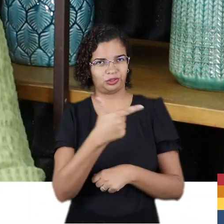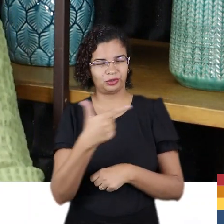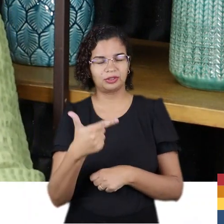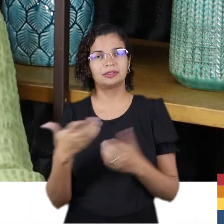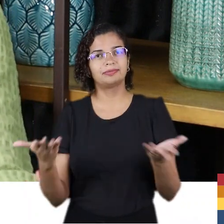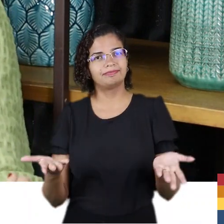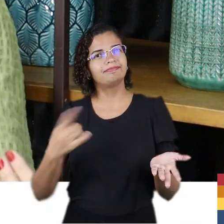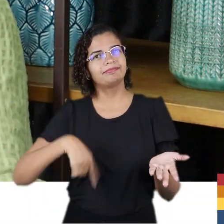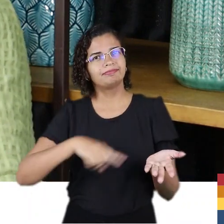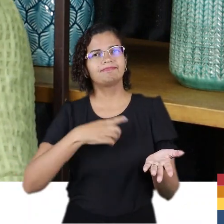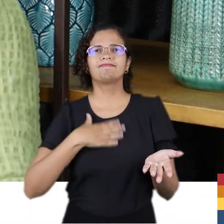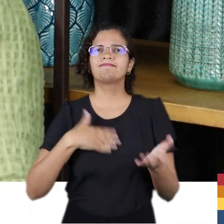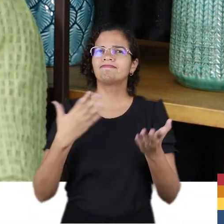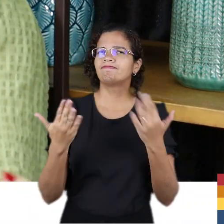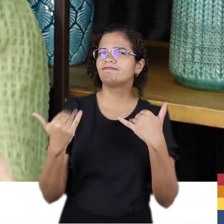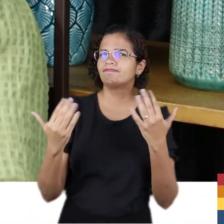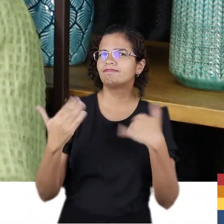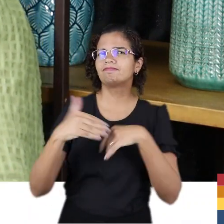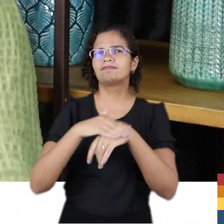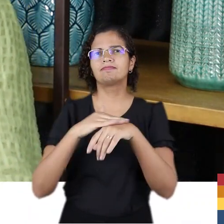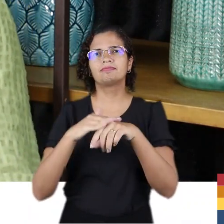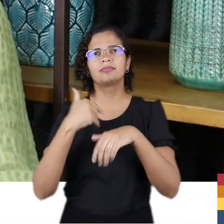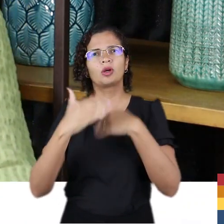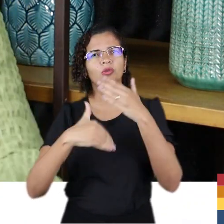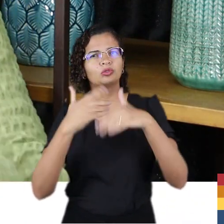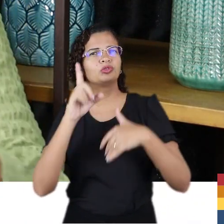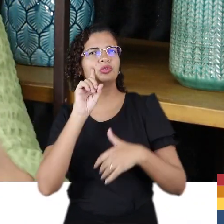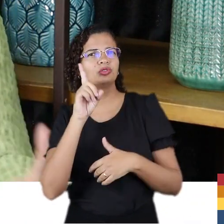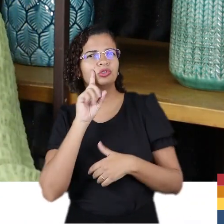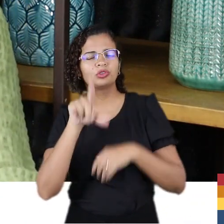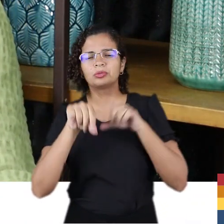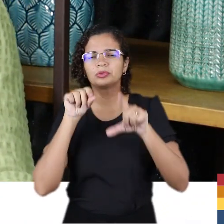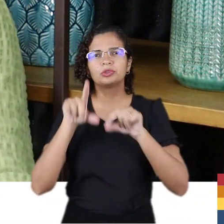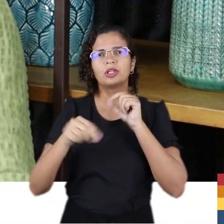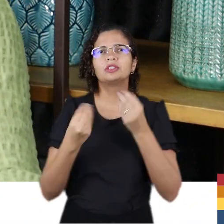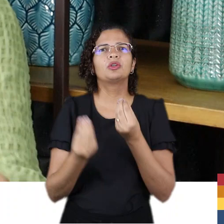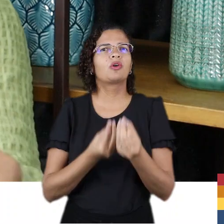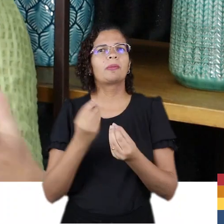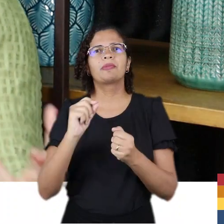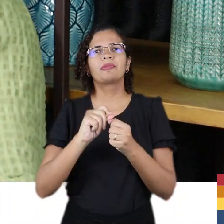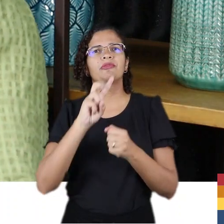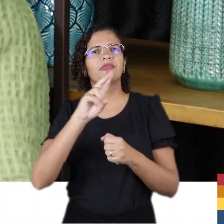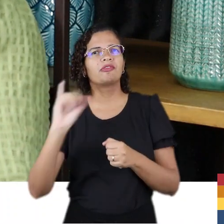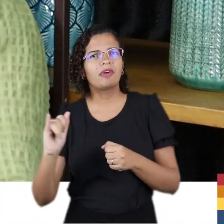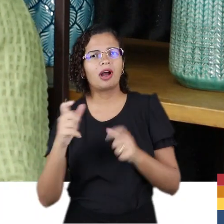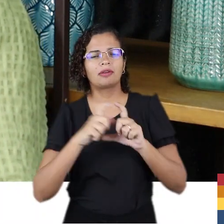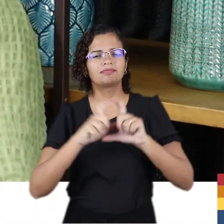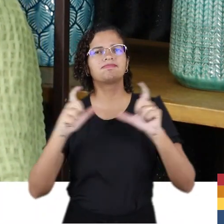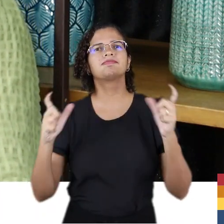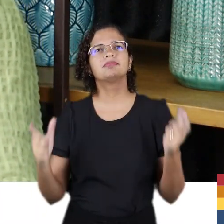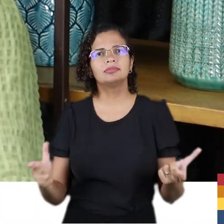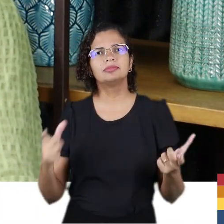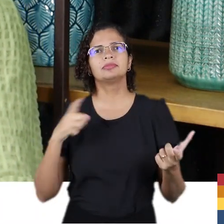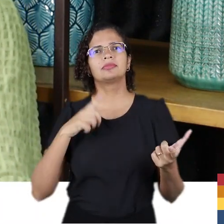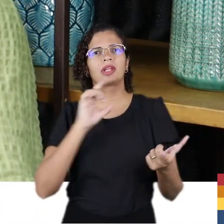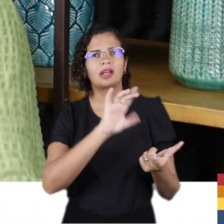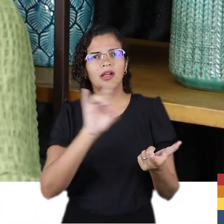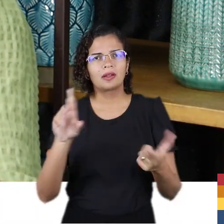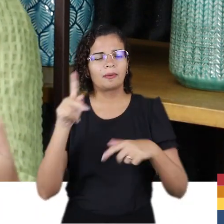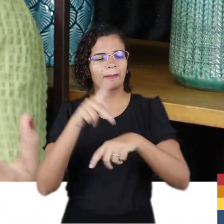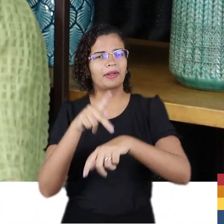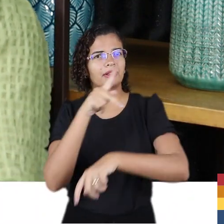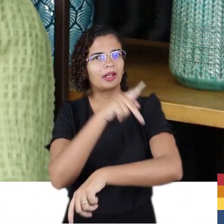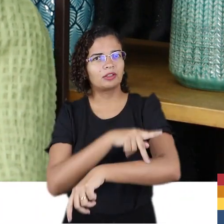conversar sobre trajetória, sobre oportunidades, né? Como é que a gente vai ampliar as competências pedagógicas dos nossos